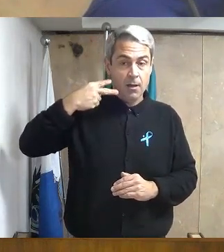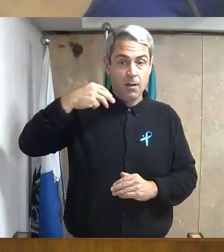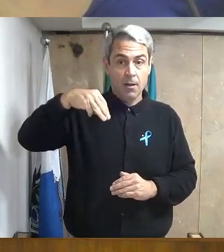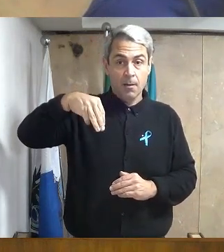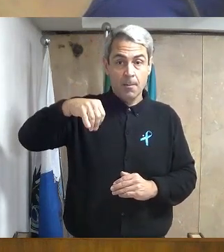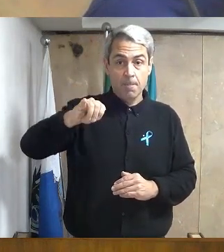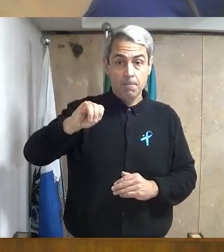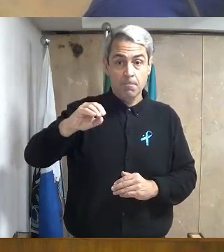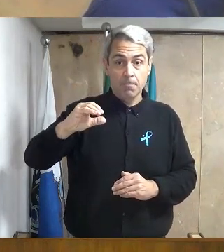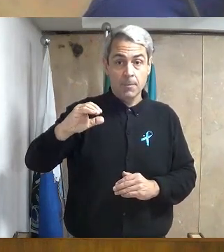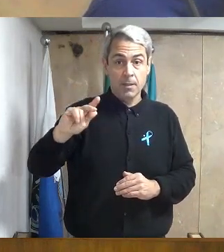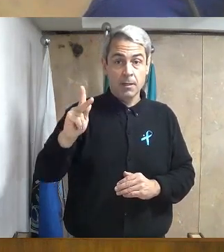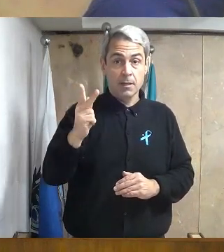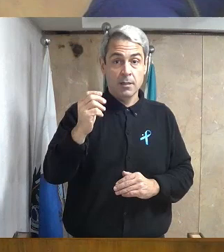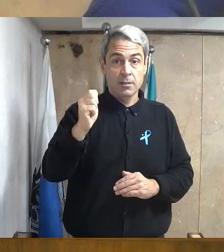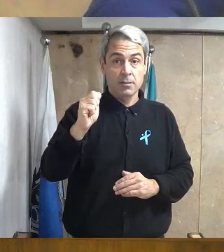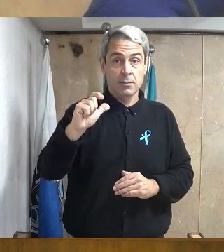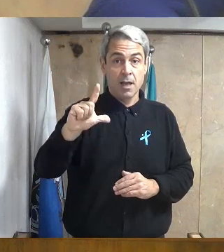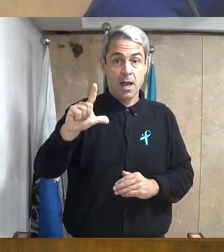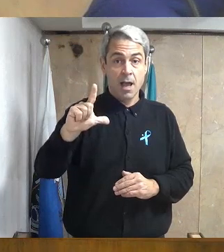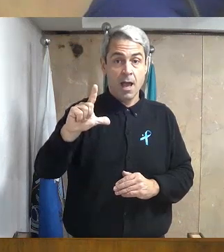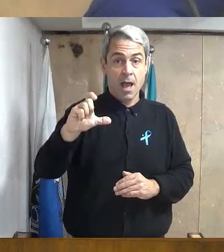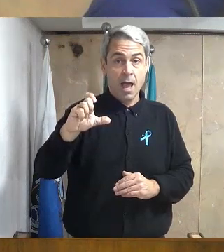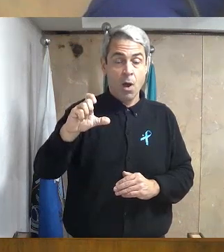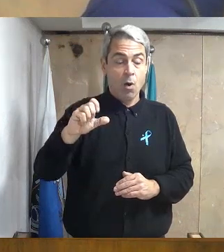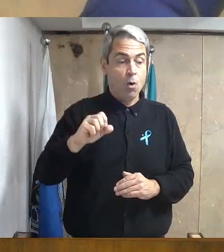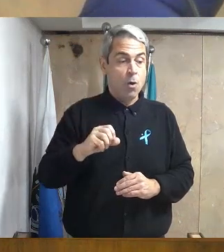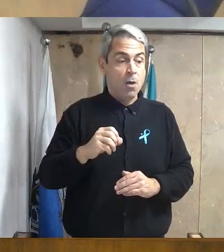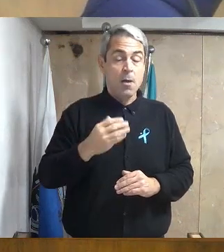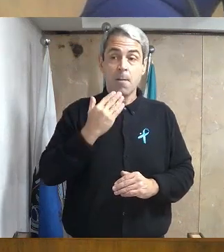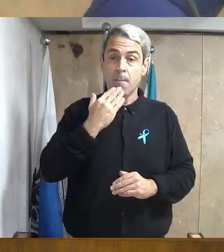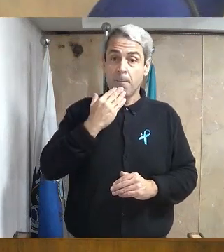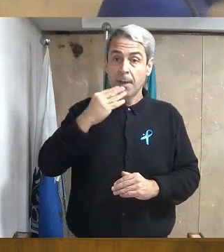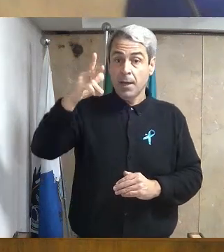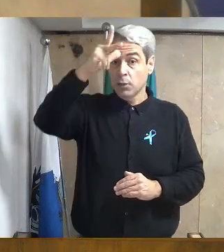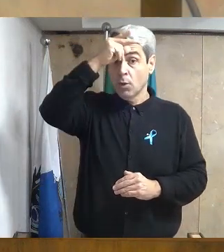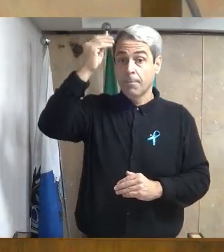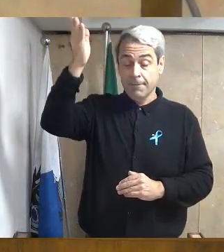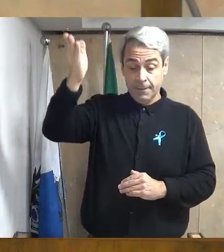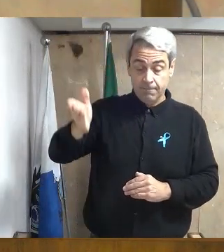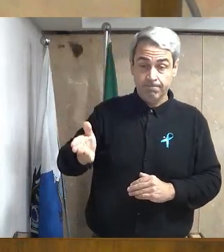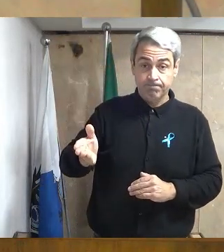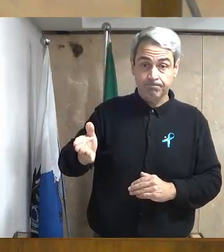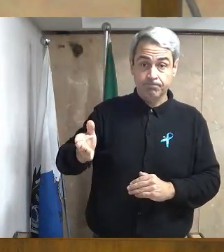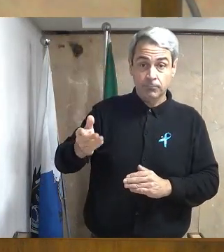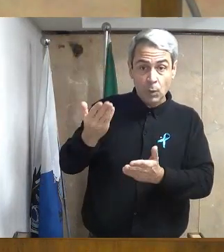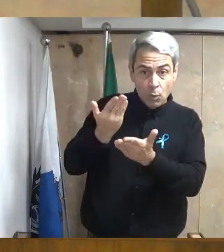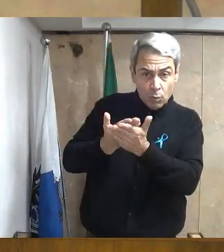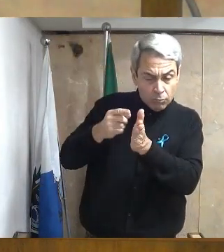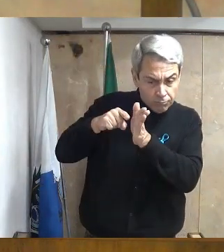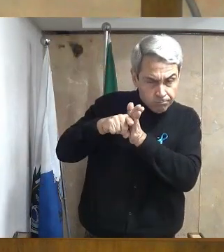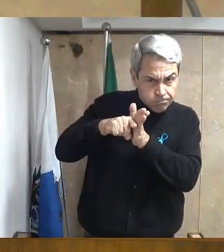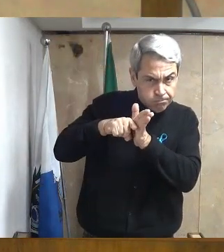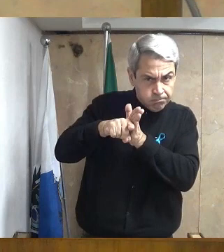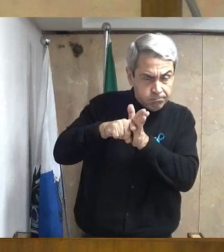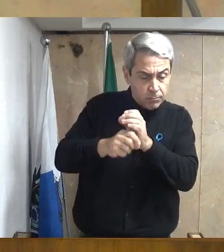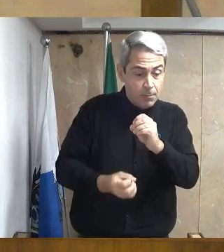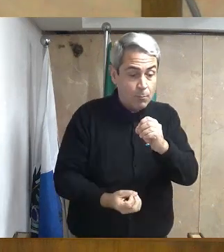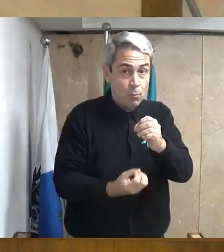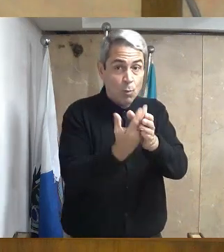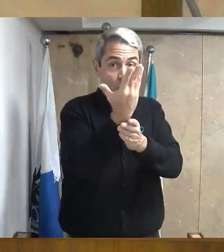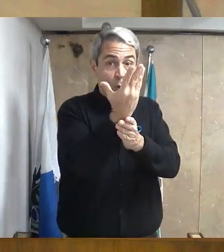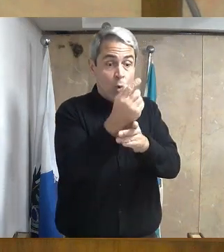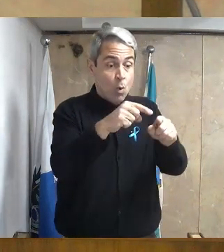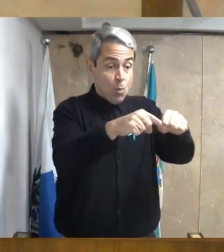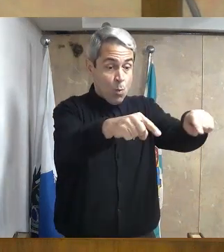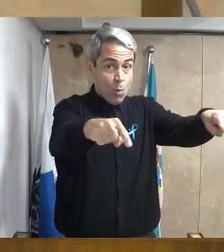Michael Alexandre Gervásio, solicitando ao excelentíssimo senhor prefeito um estudo no sentido de construir um campo de